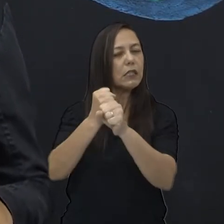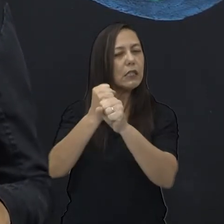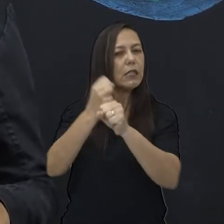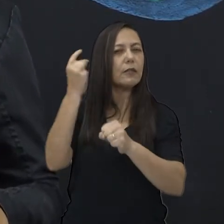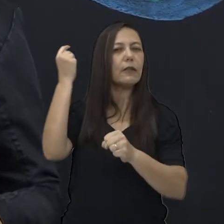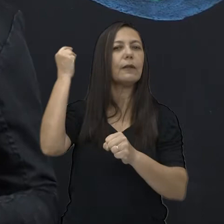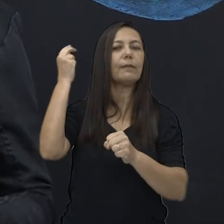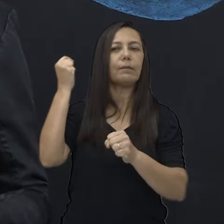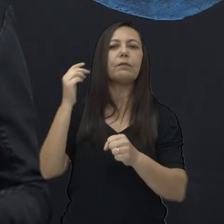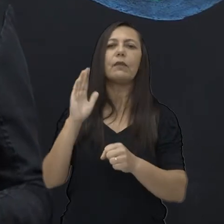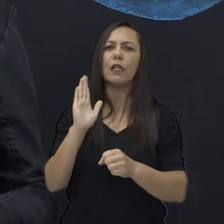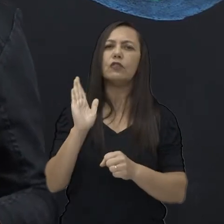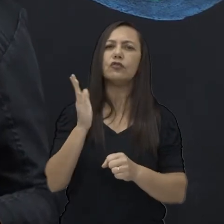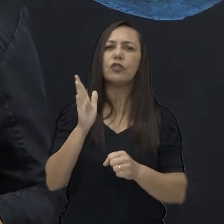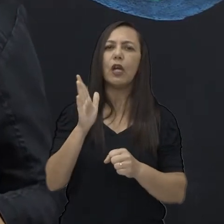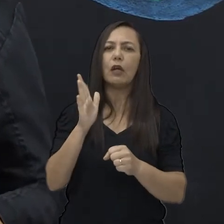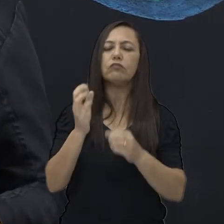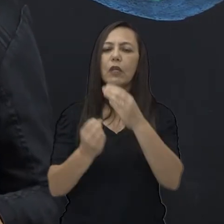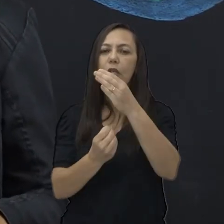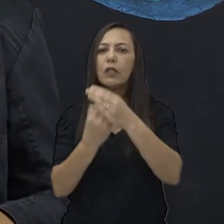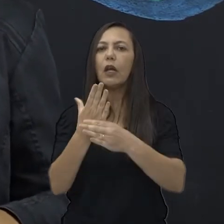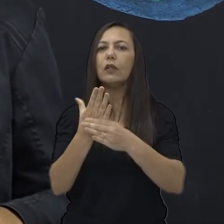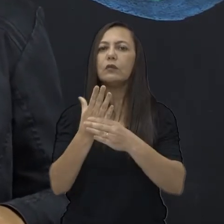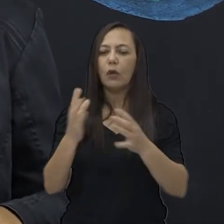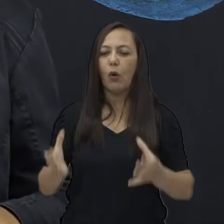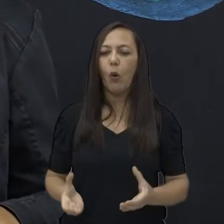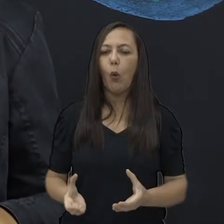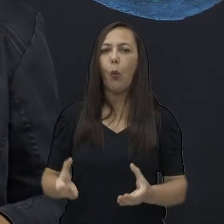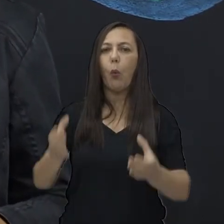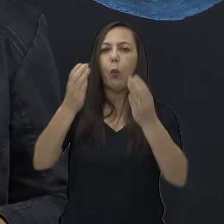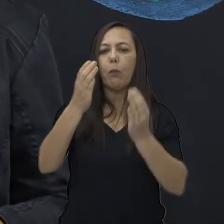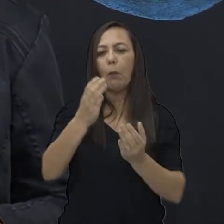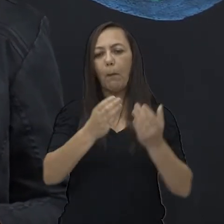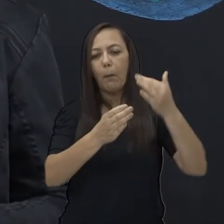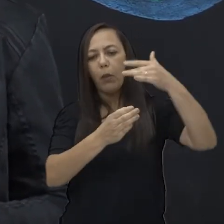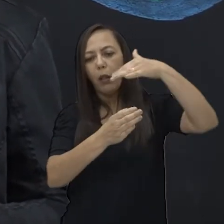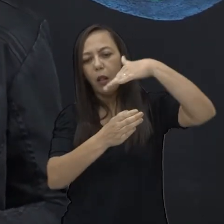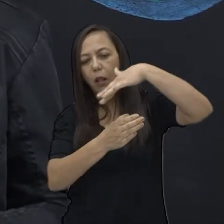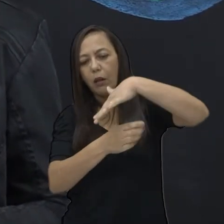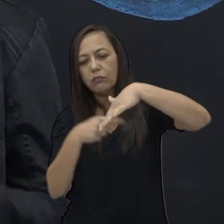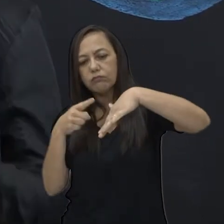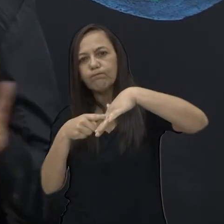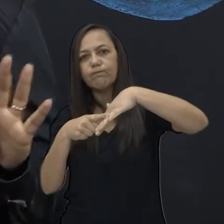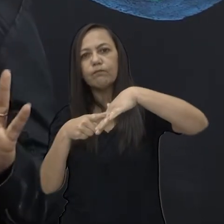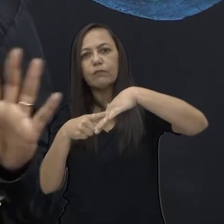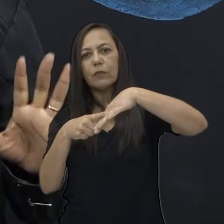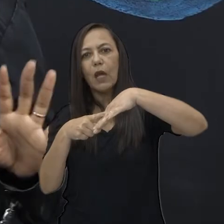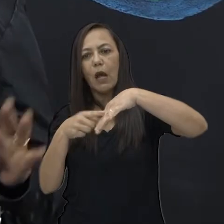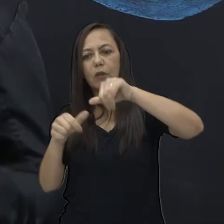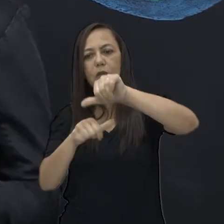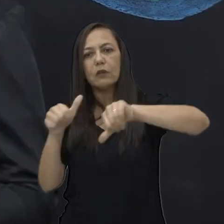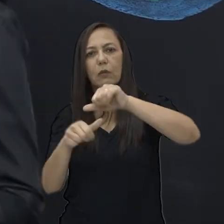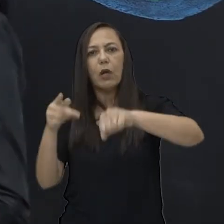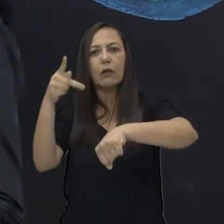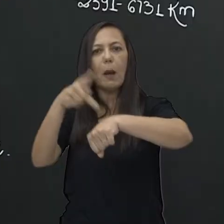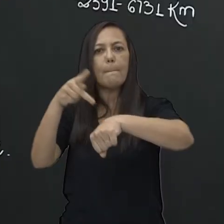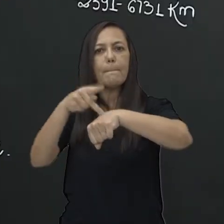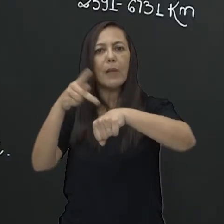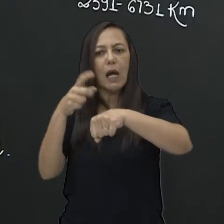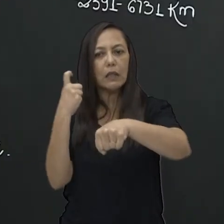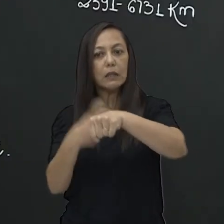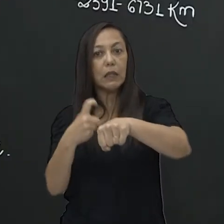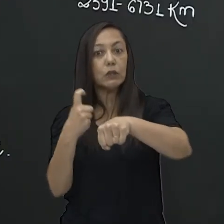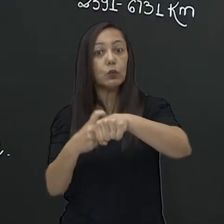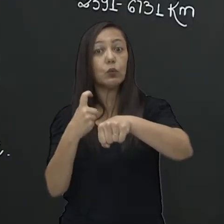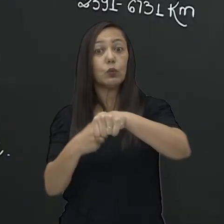que foram aí formadas por um derramamento de vulcão mais recente, ou às vezes até não. Às vezes